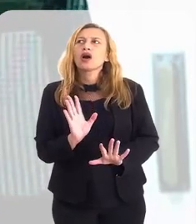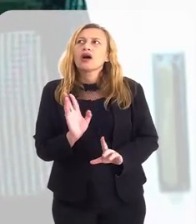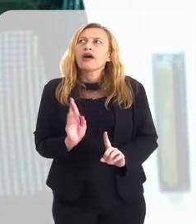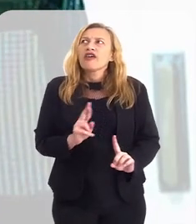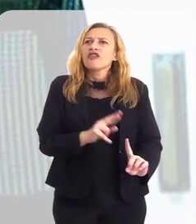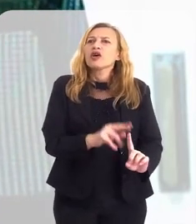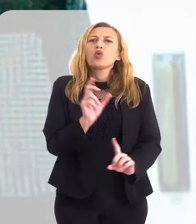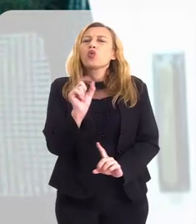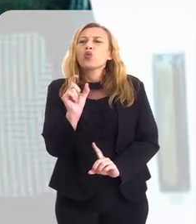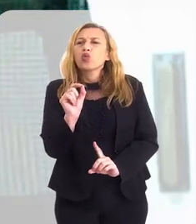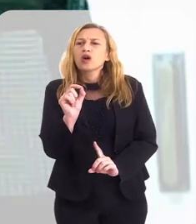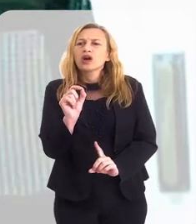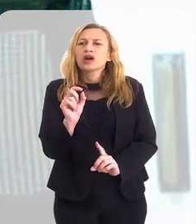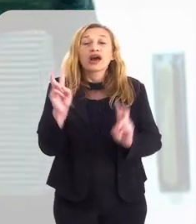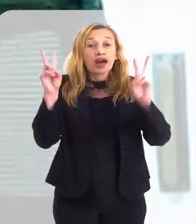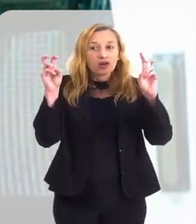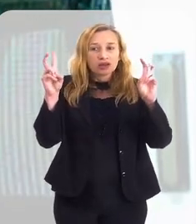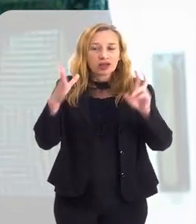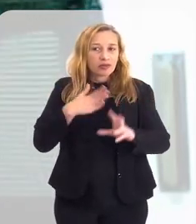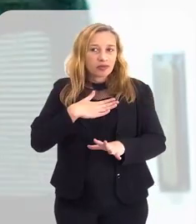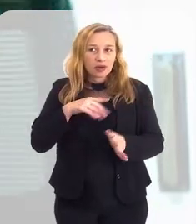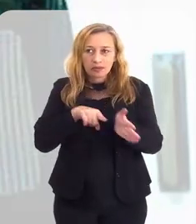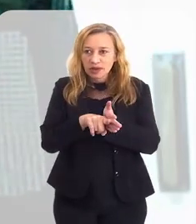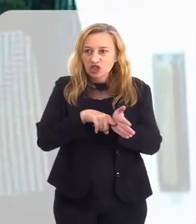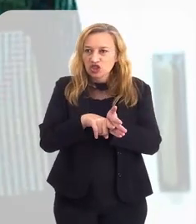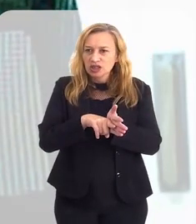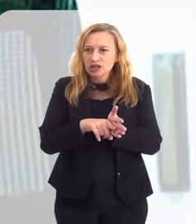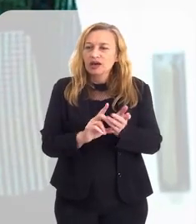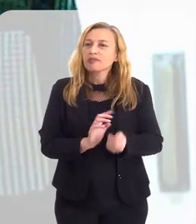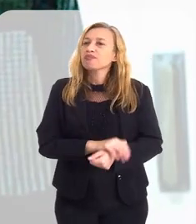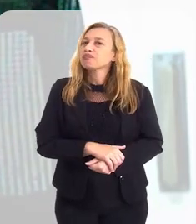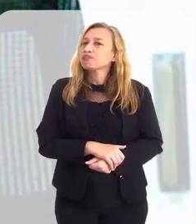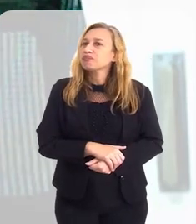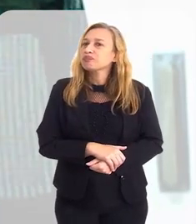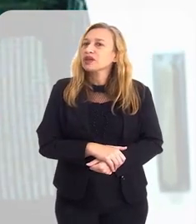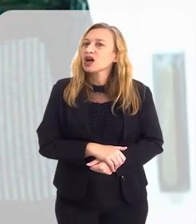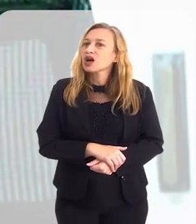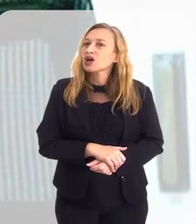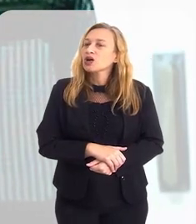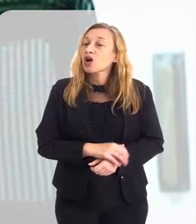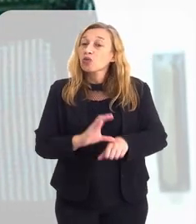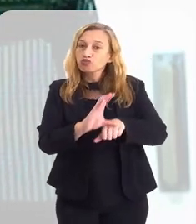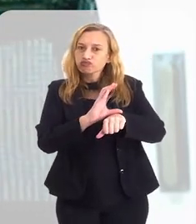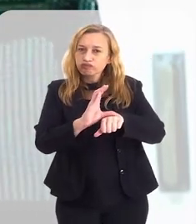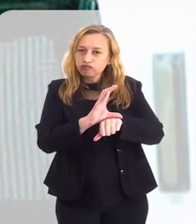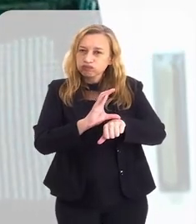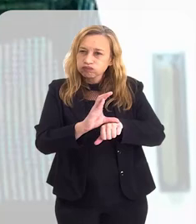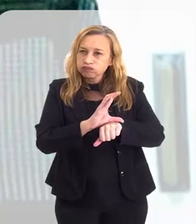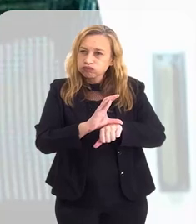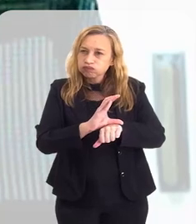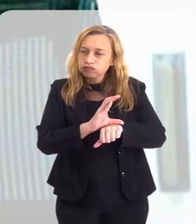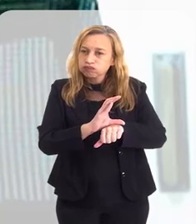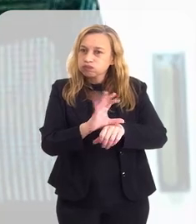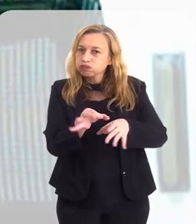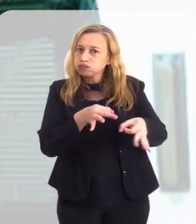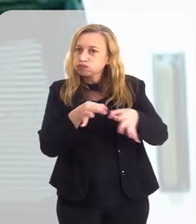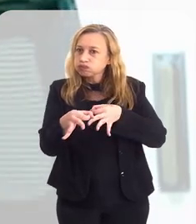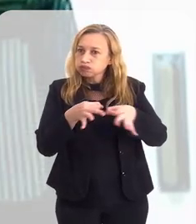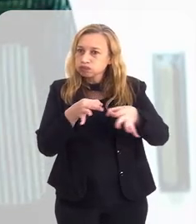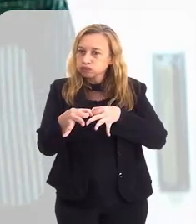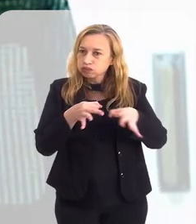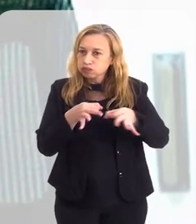No que se refere, isso aí já é tema das minhas pesquisas, no que se refere à constituição, né,